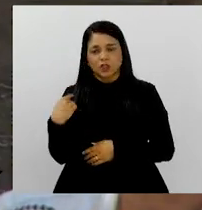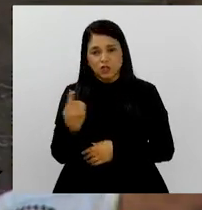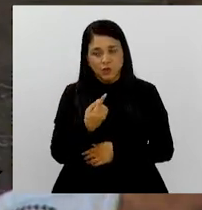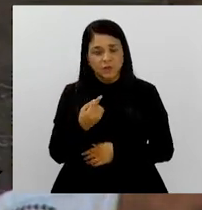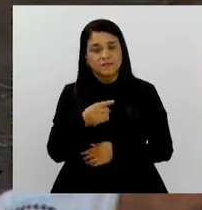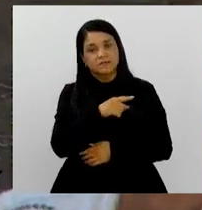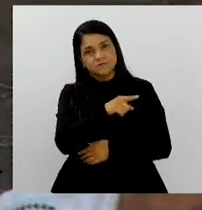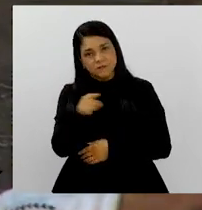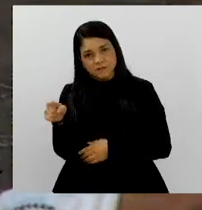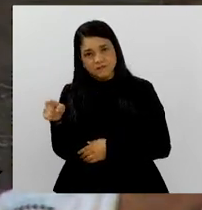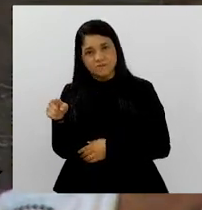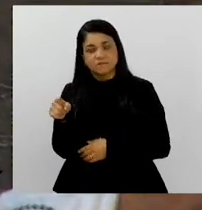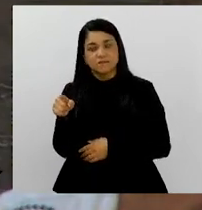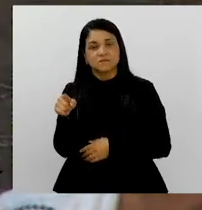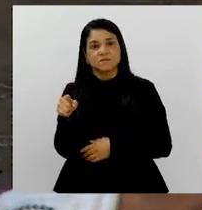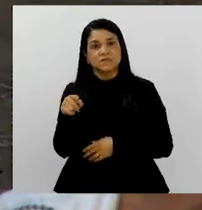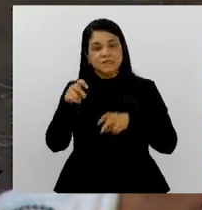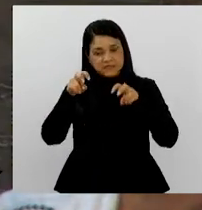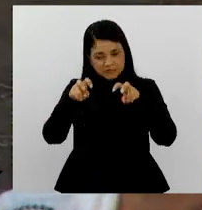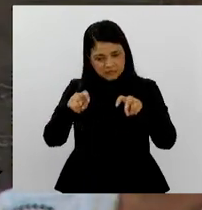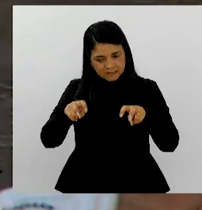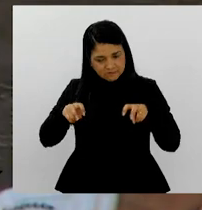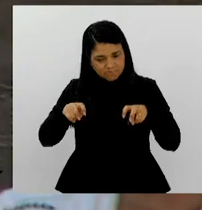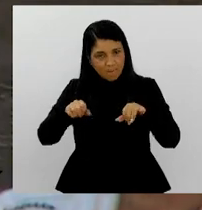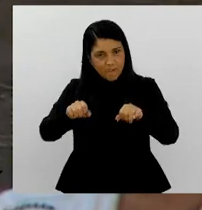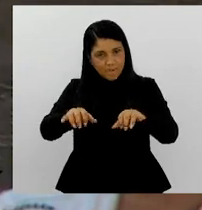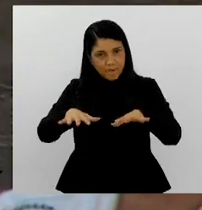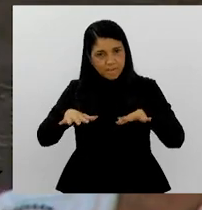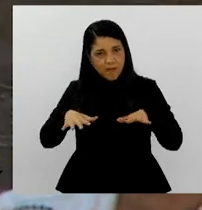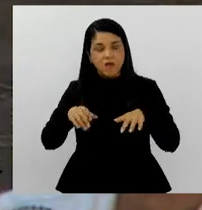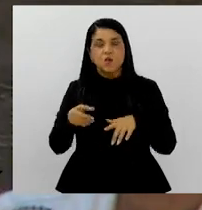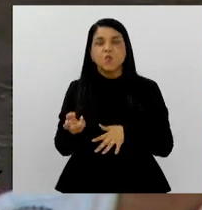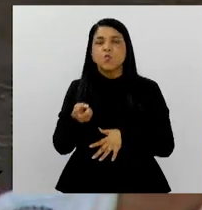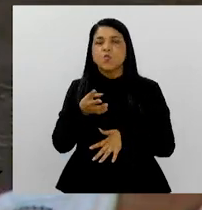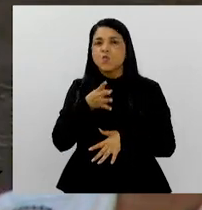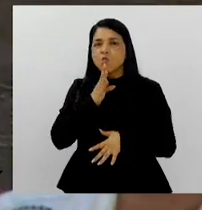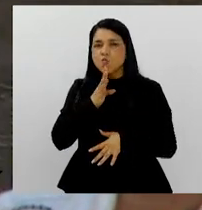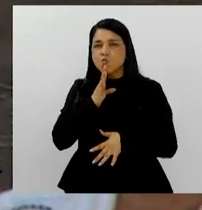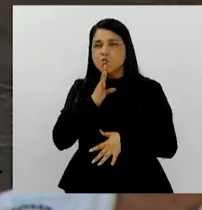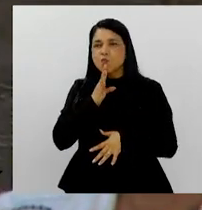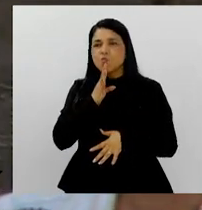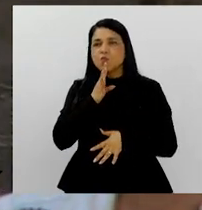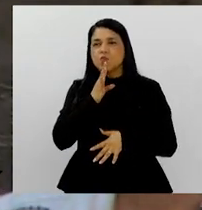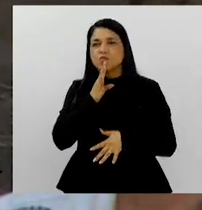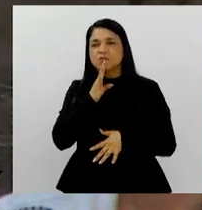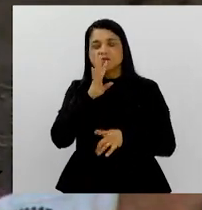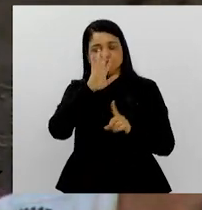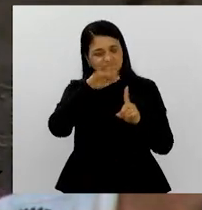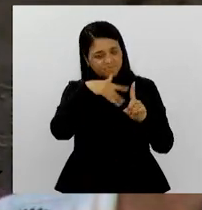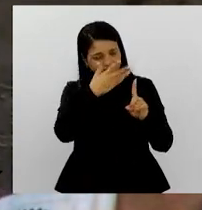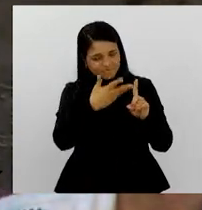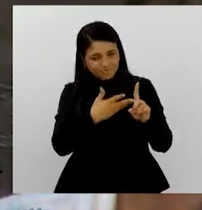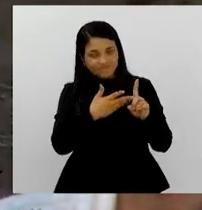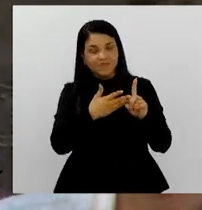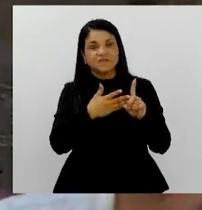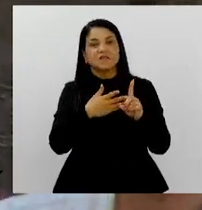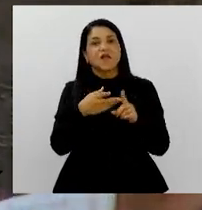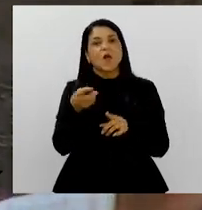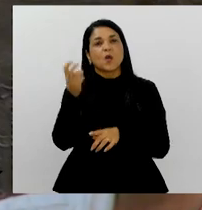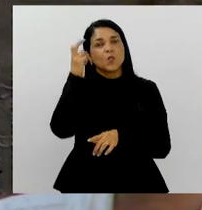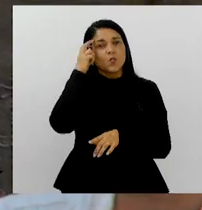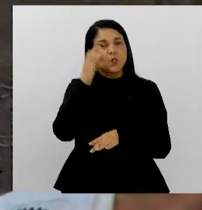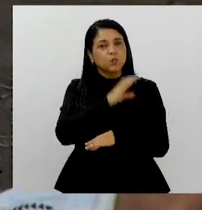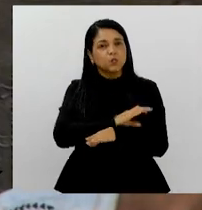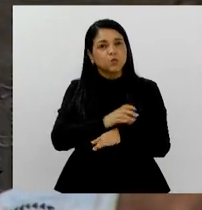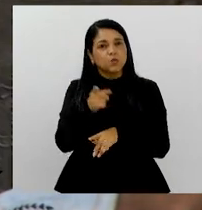vocês ocuparmos esse espaço reconhecendo, reverenciando quem faz cultura no dia a dia.